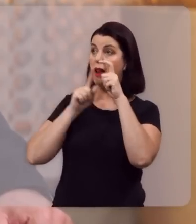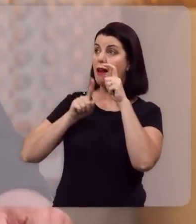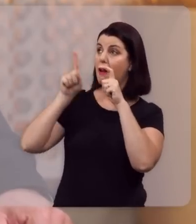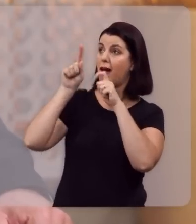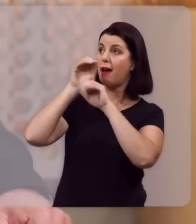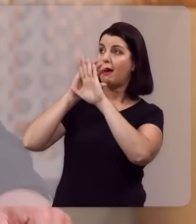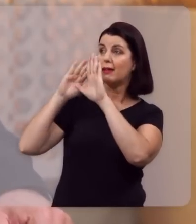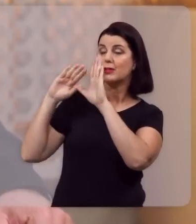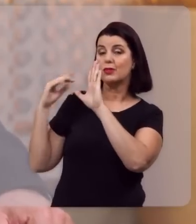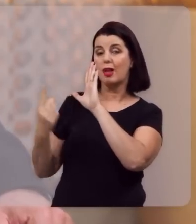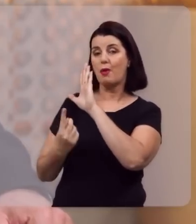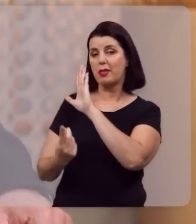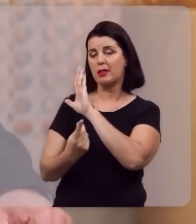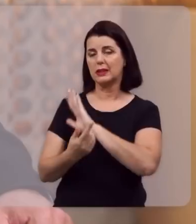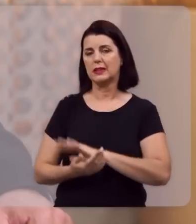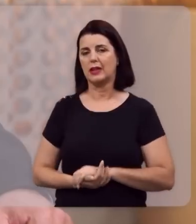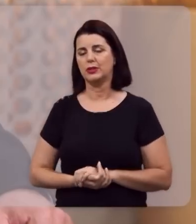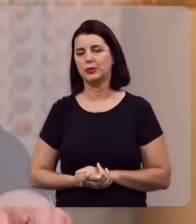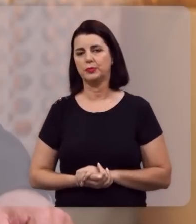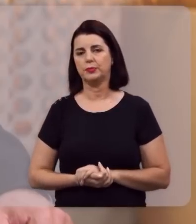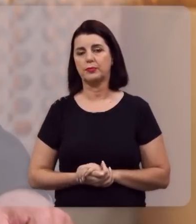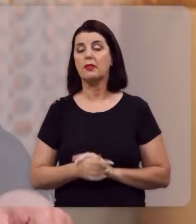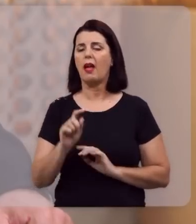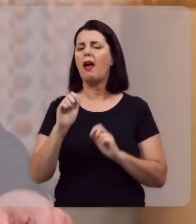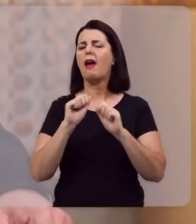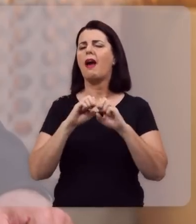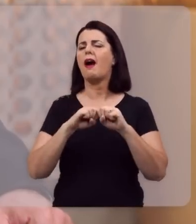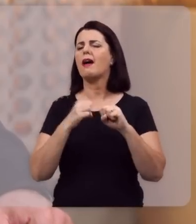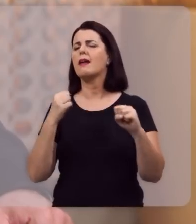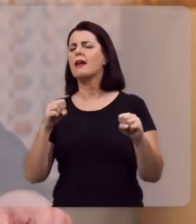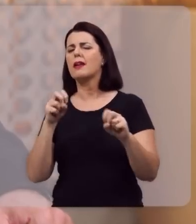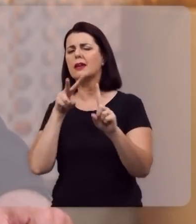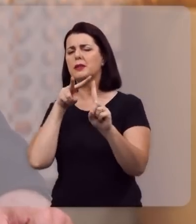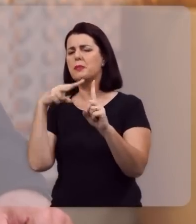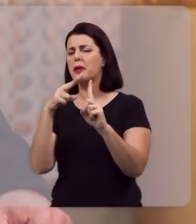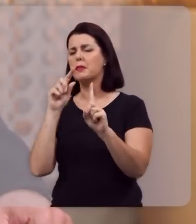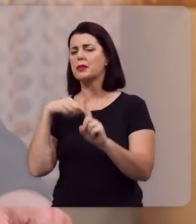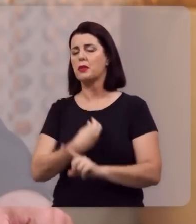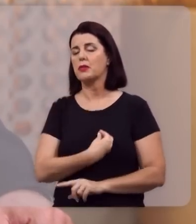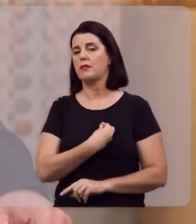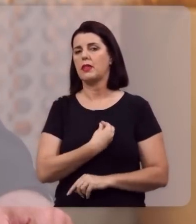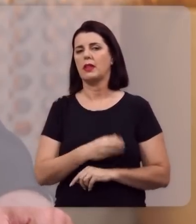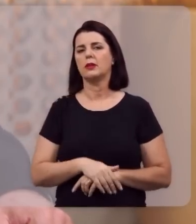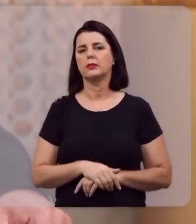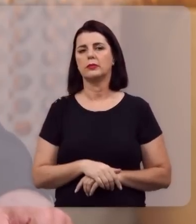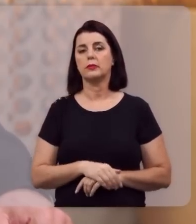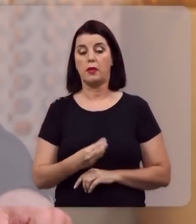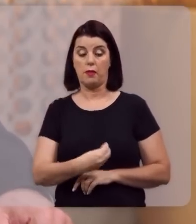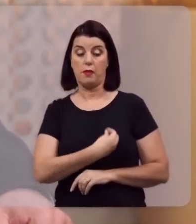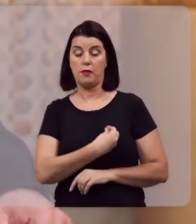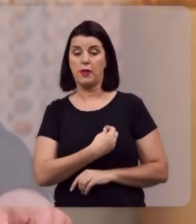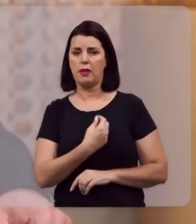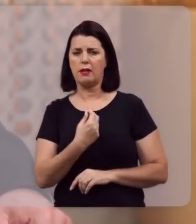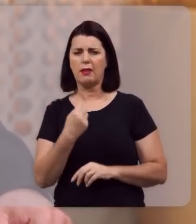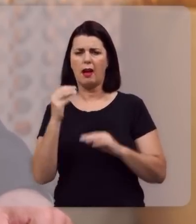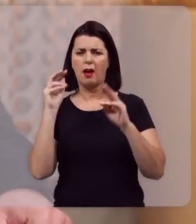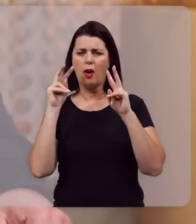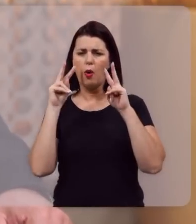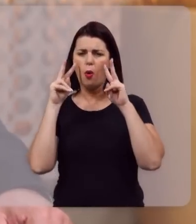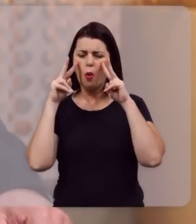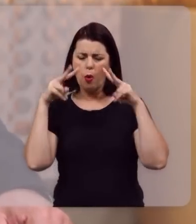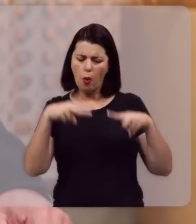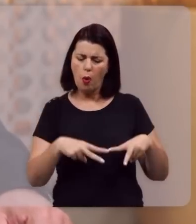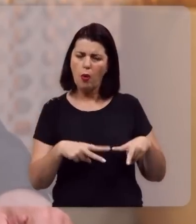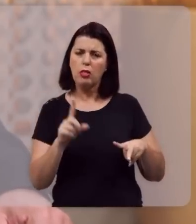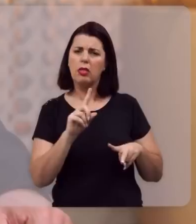a eternidade. E essa é a grande perspectiva da nossa vida. Uma vida que não olha para baixo, uma vida